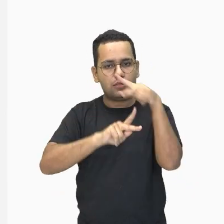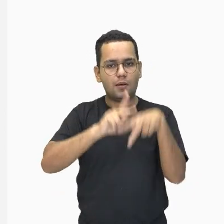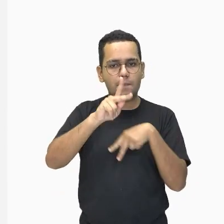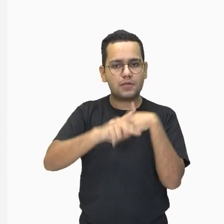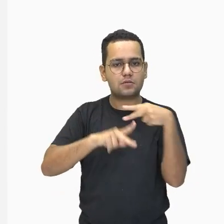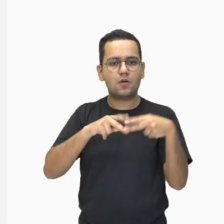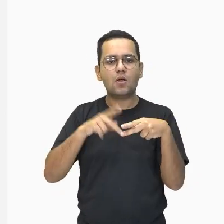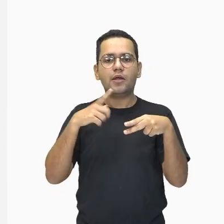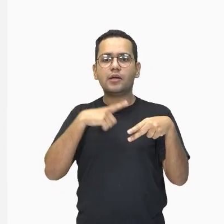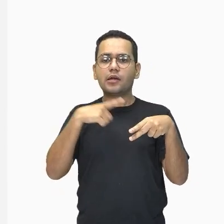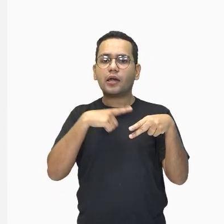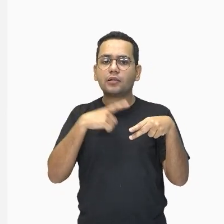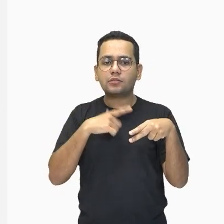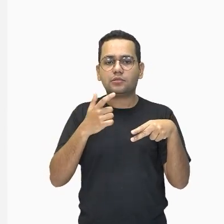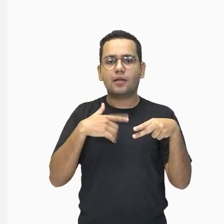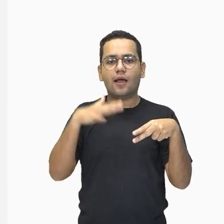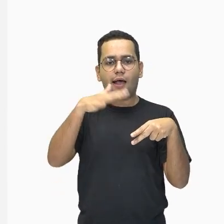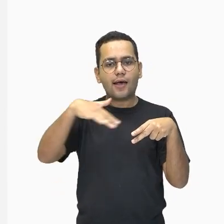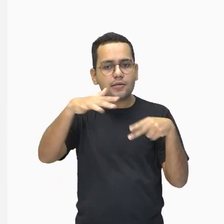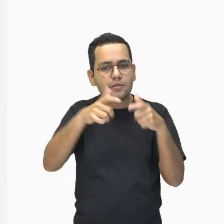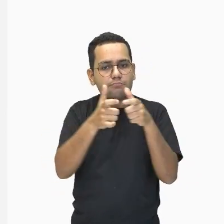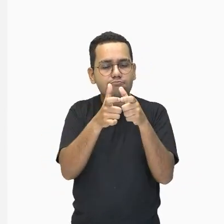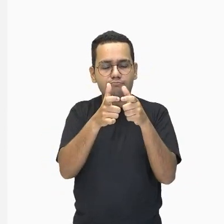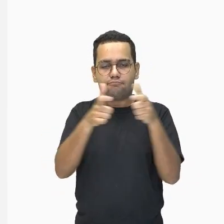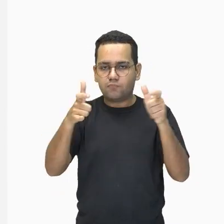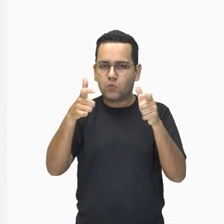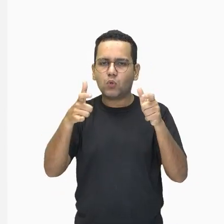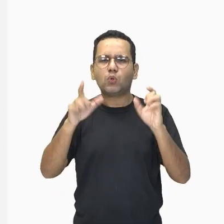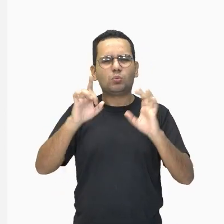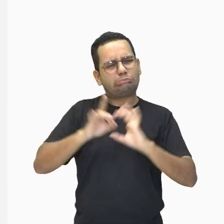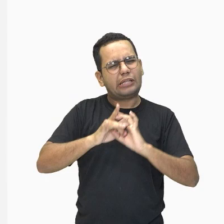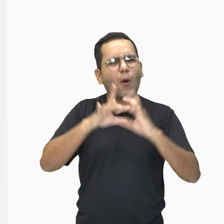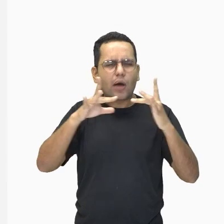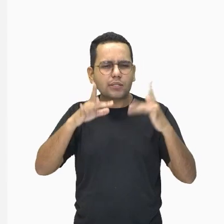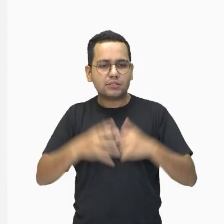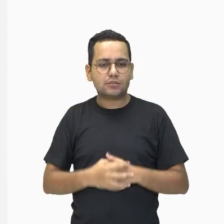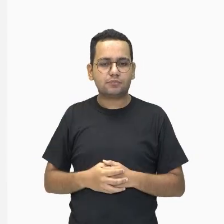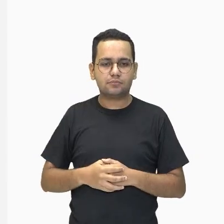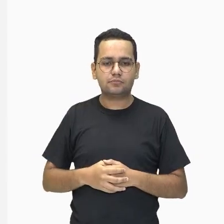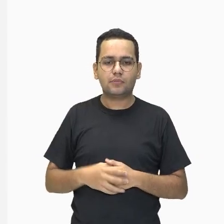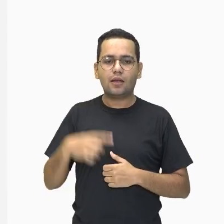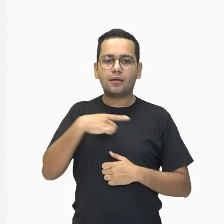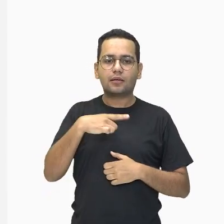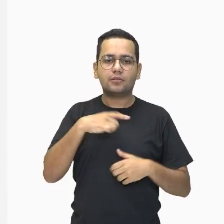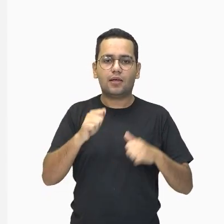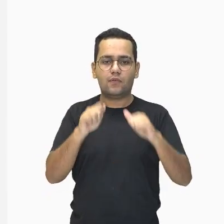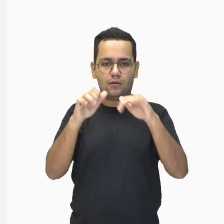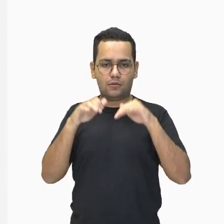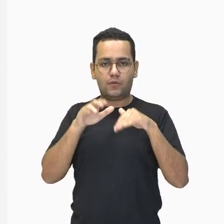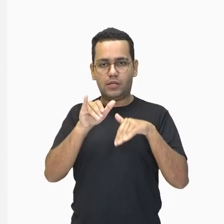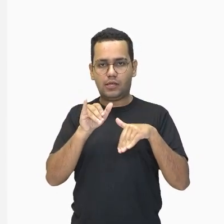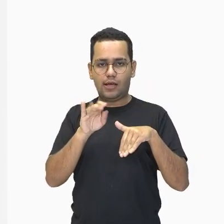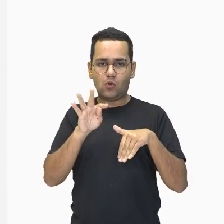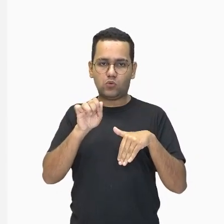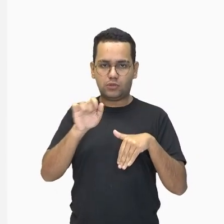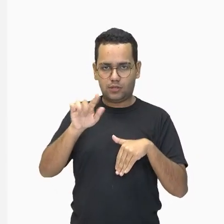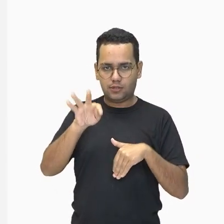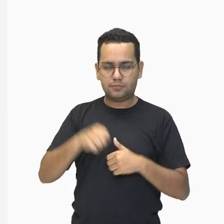da expansão do regime de caráter democrático, que no caso seria a Conferência de Ialta. Vamos adiante.